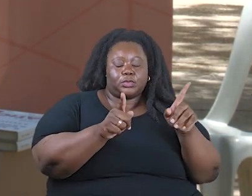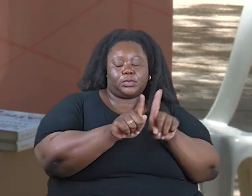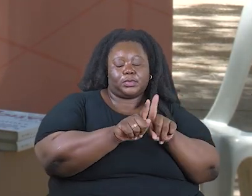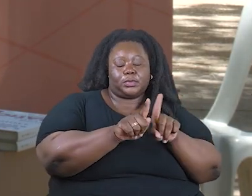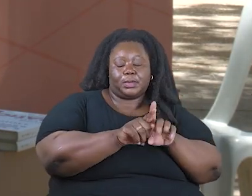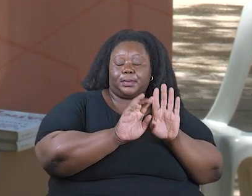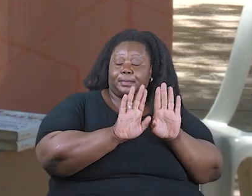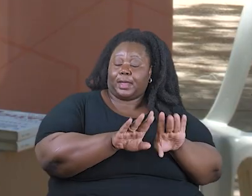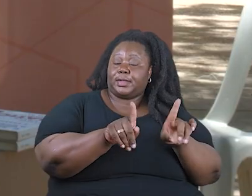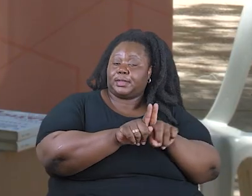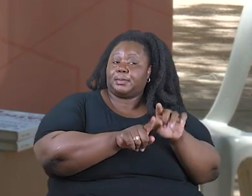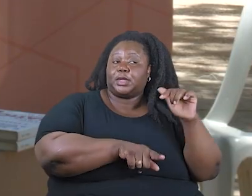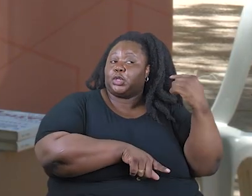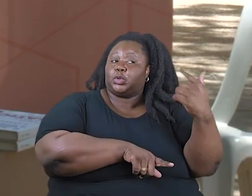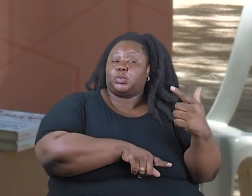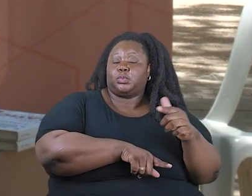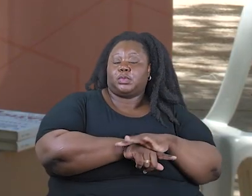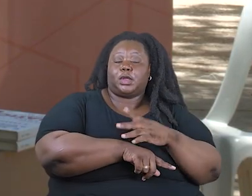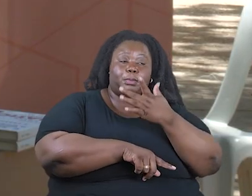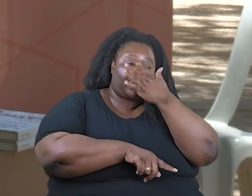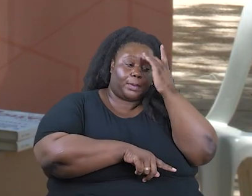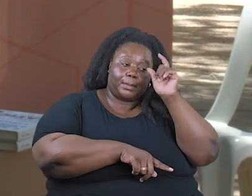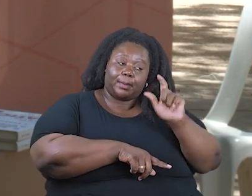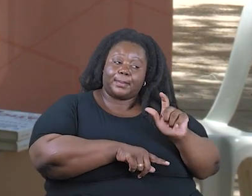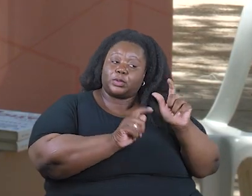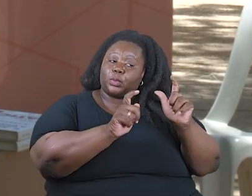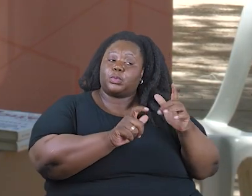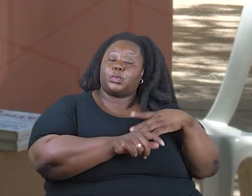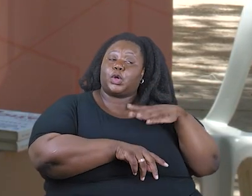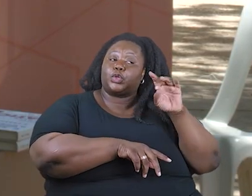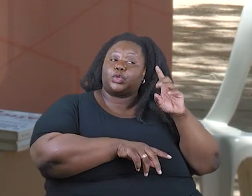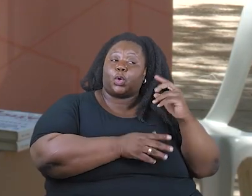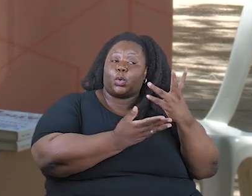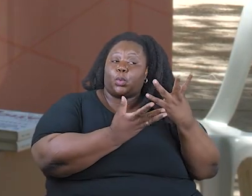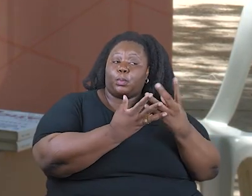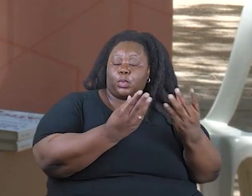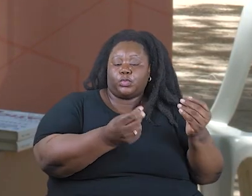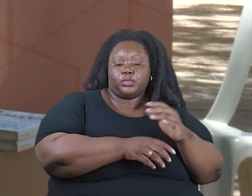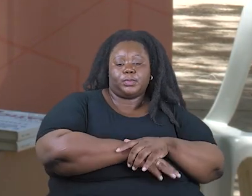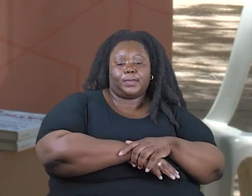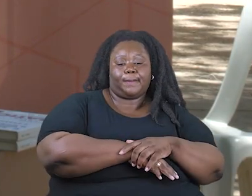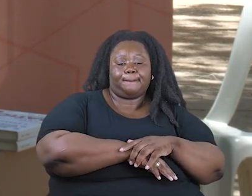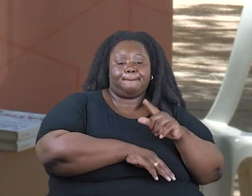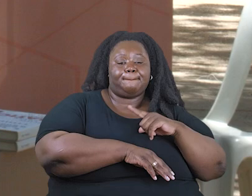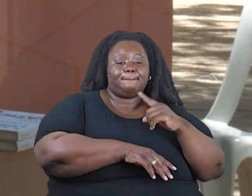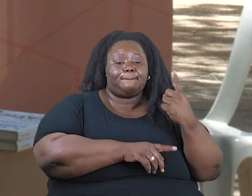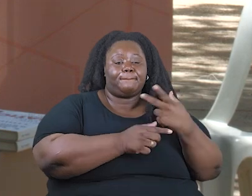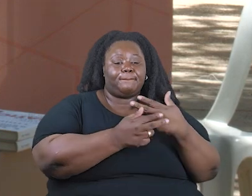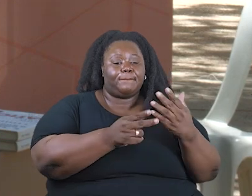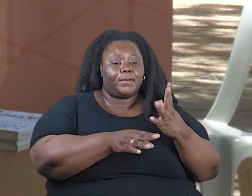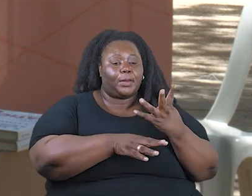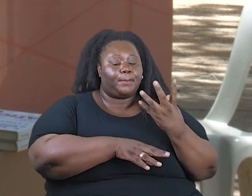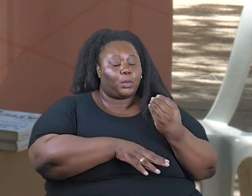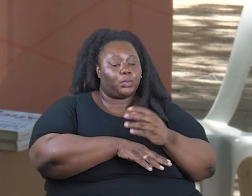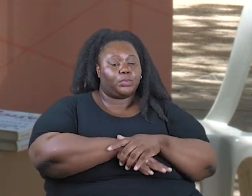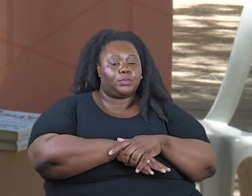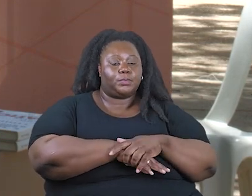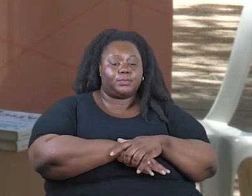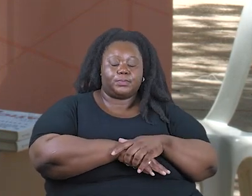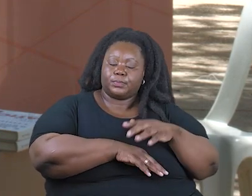coisas. Mas também não tem uma pessoa que tem uma banca só com múltiplos, assim. Então tem uma coisa muito de